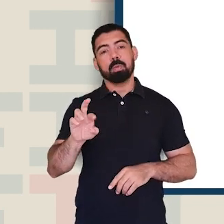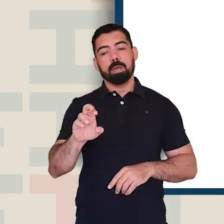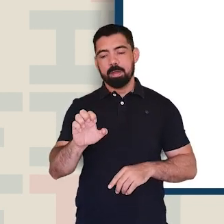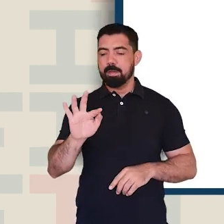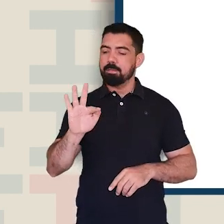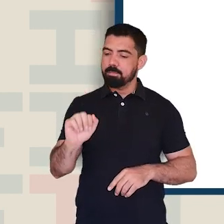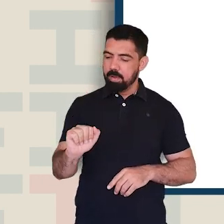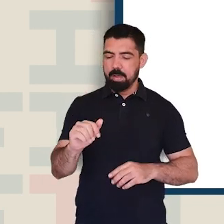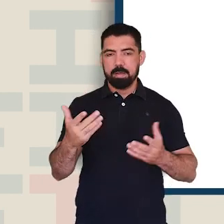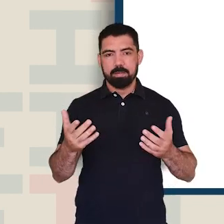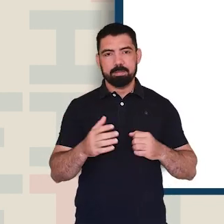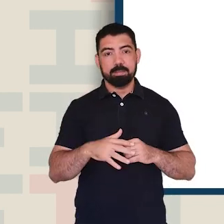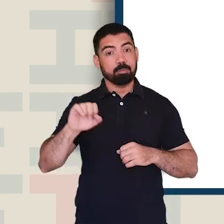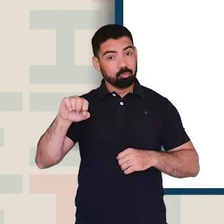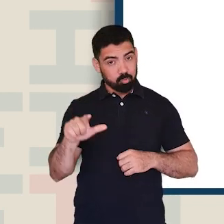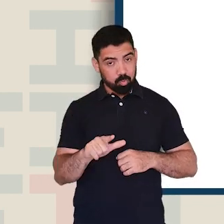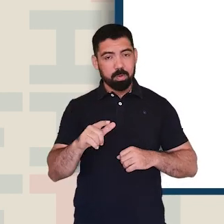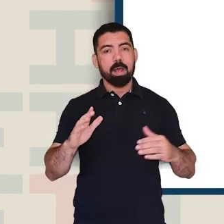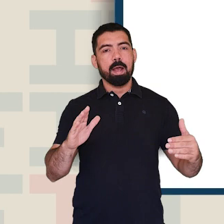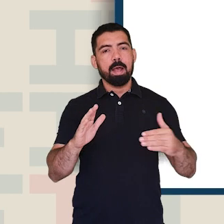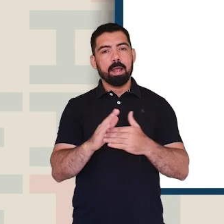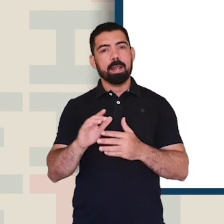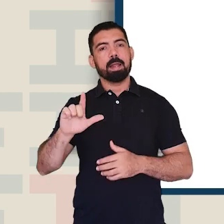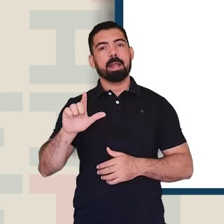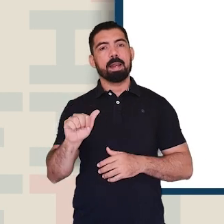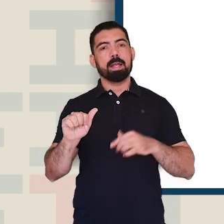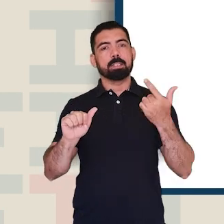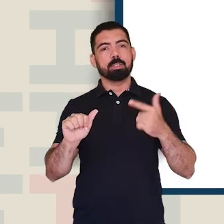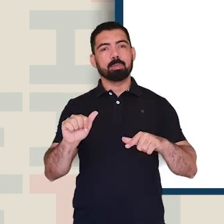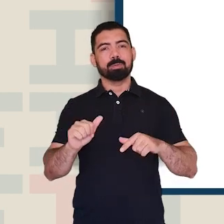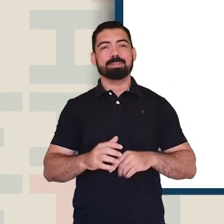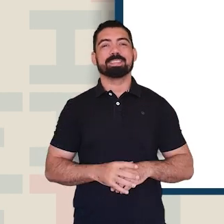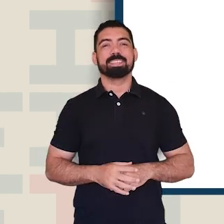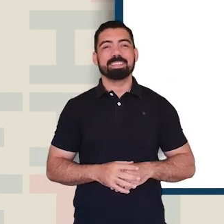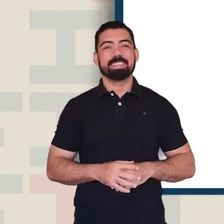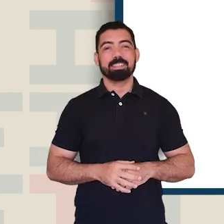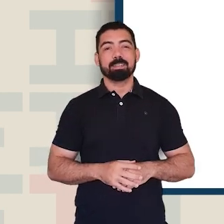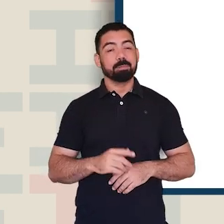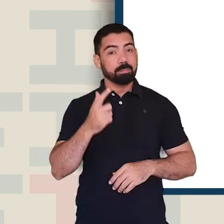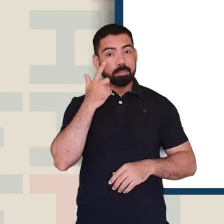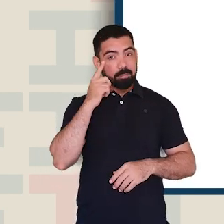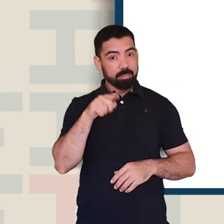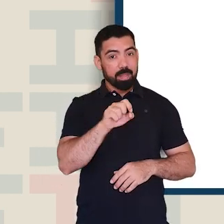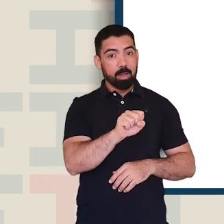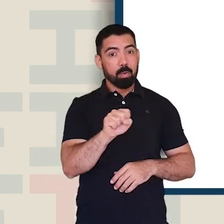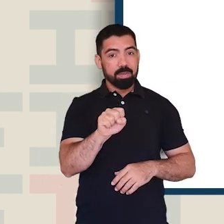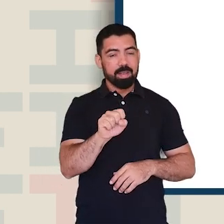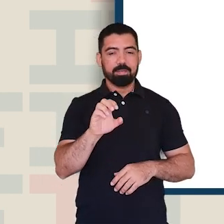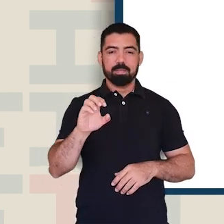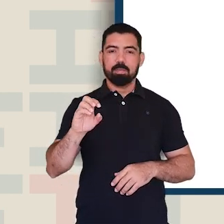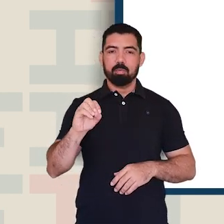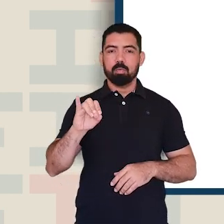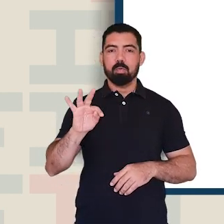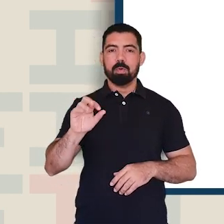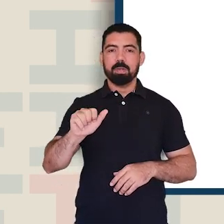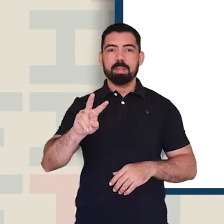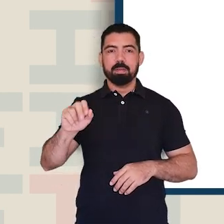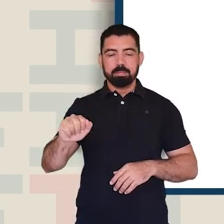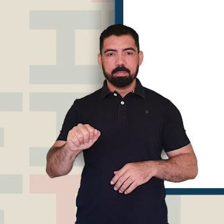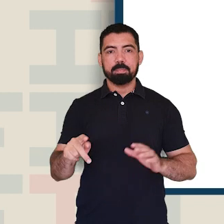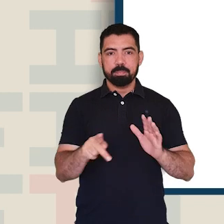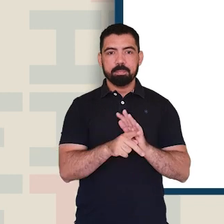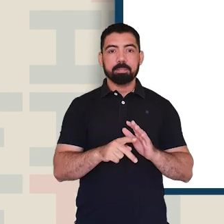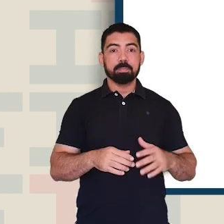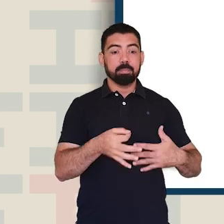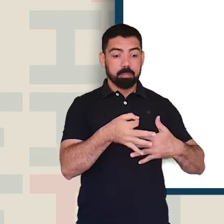o Fá, o Sol e até chegar no Lá novamente. Então esse é o segundo molde do Lá, né,